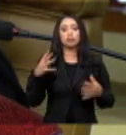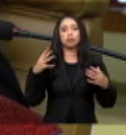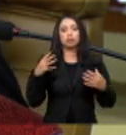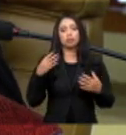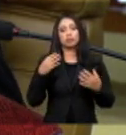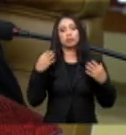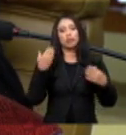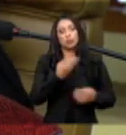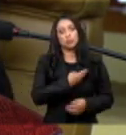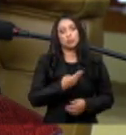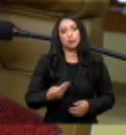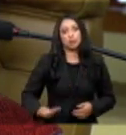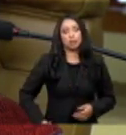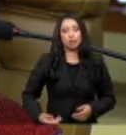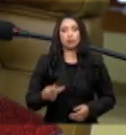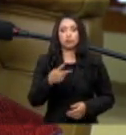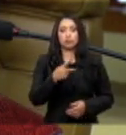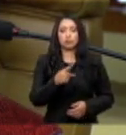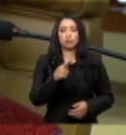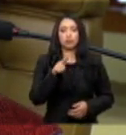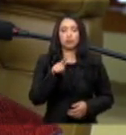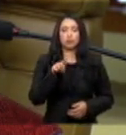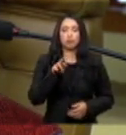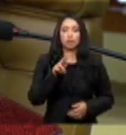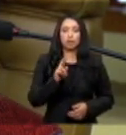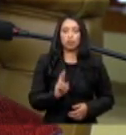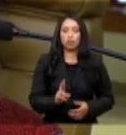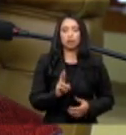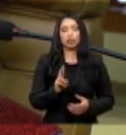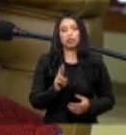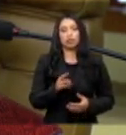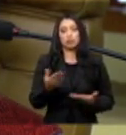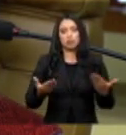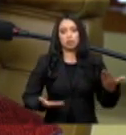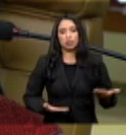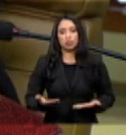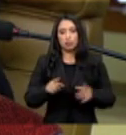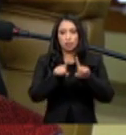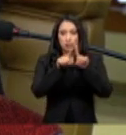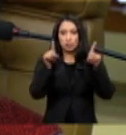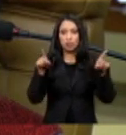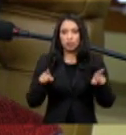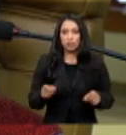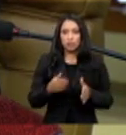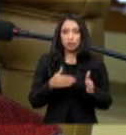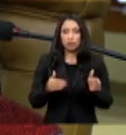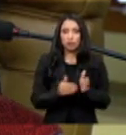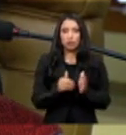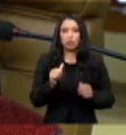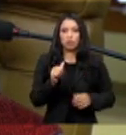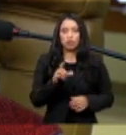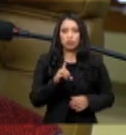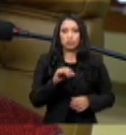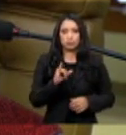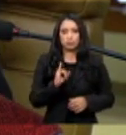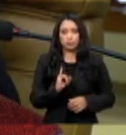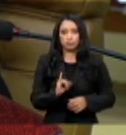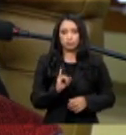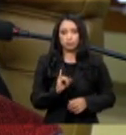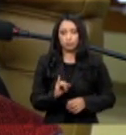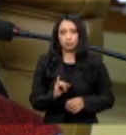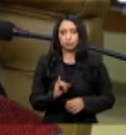senhor procurador-geral da República, senhores servidores. Esta ação direta de inconstitucionalidade com requerimento de